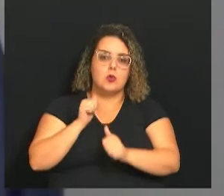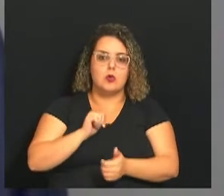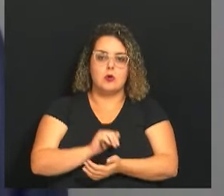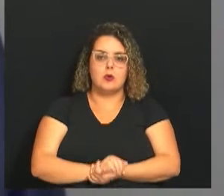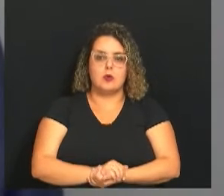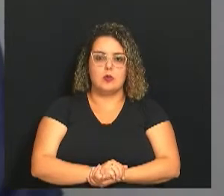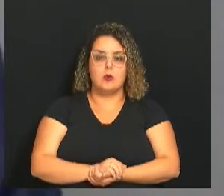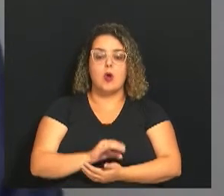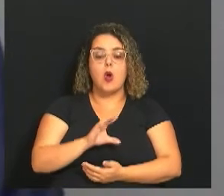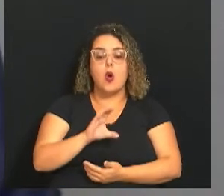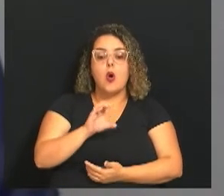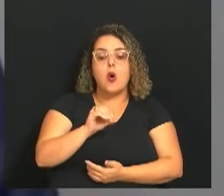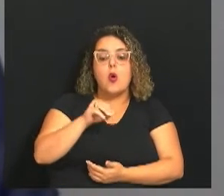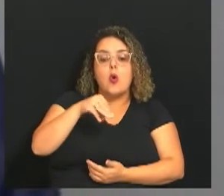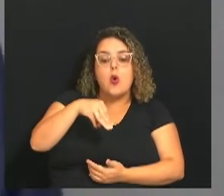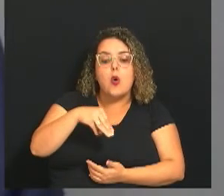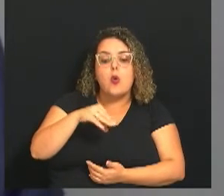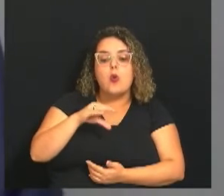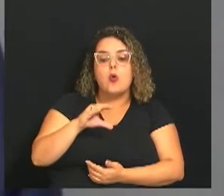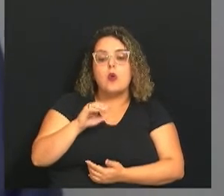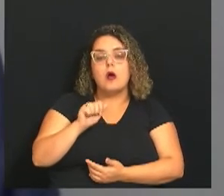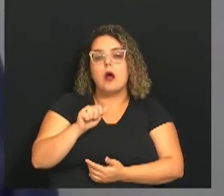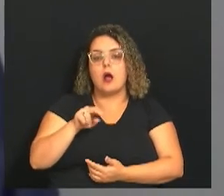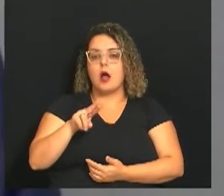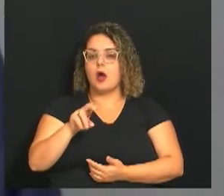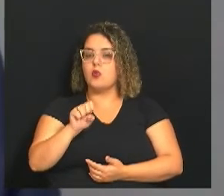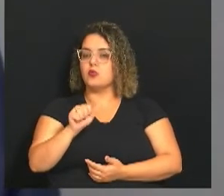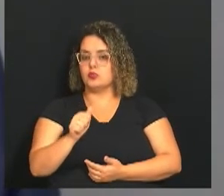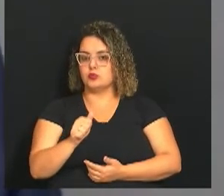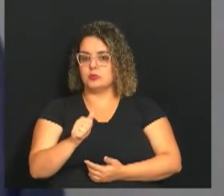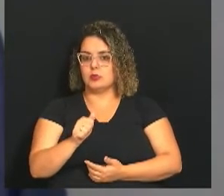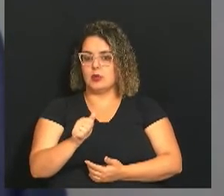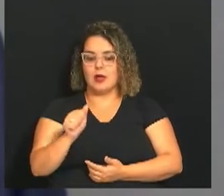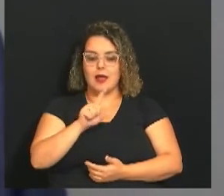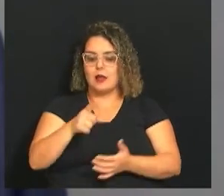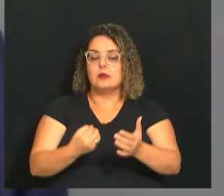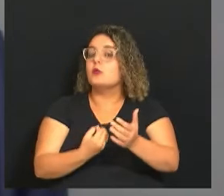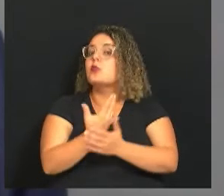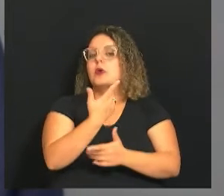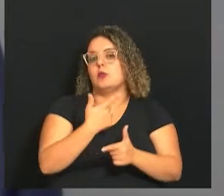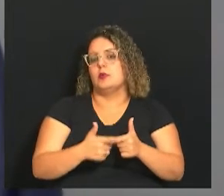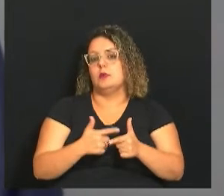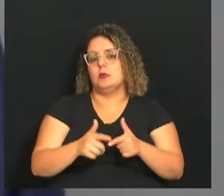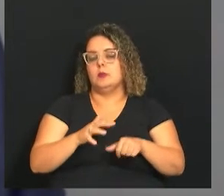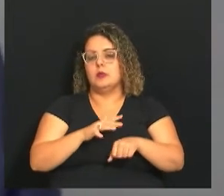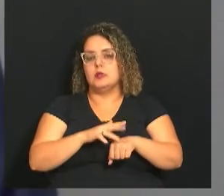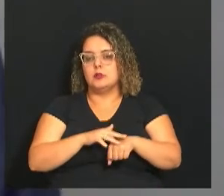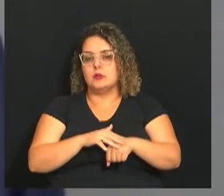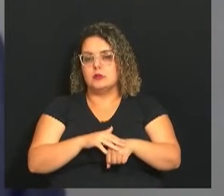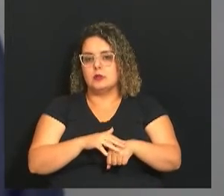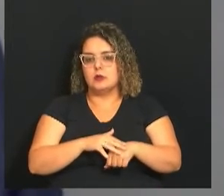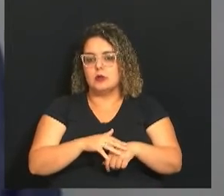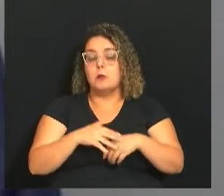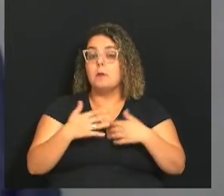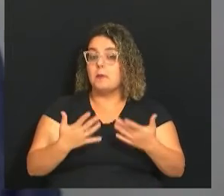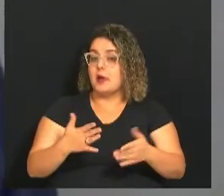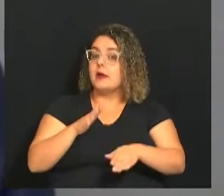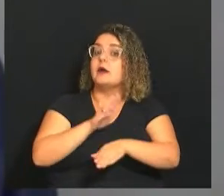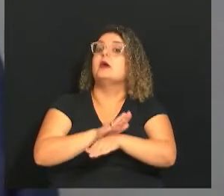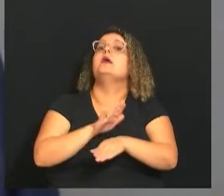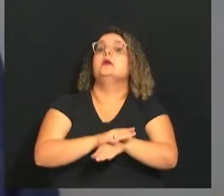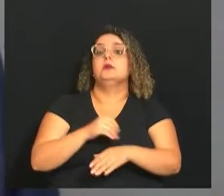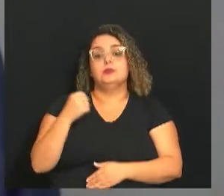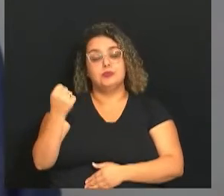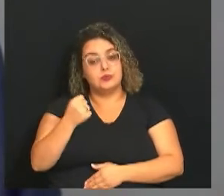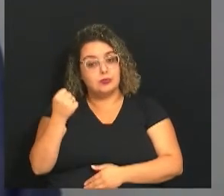concausa. A concausa, ela não cria o problema de saúde, mas ela auxilia no surgimento ou no agravamento do